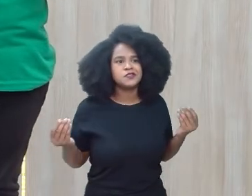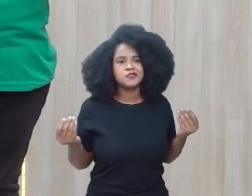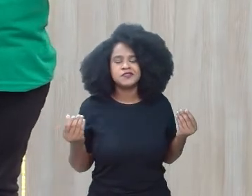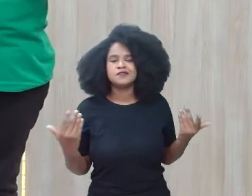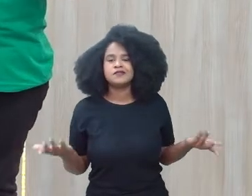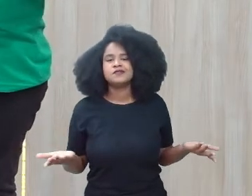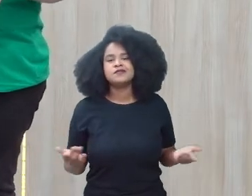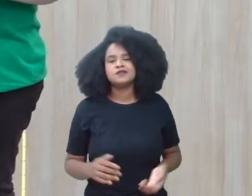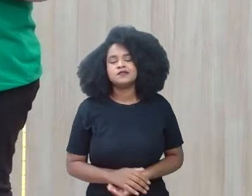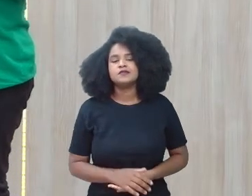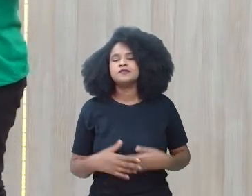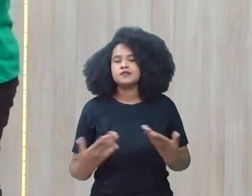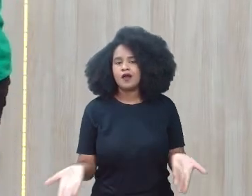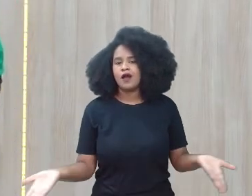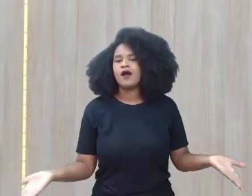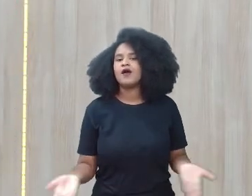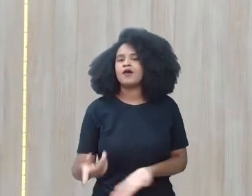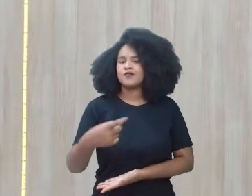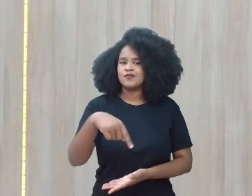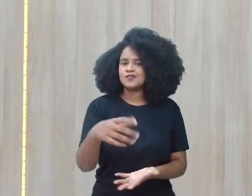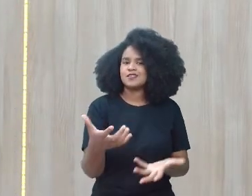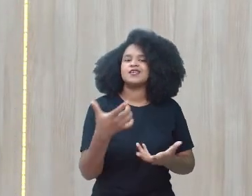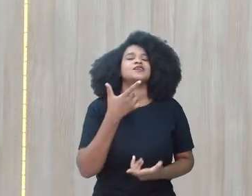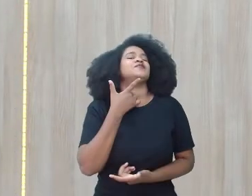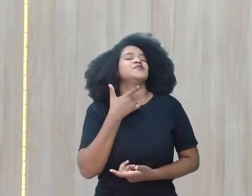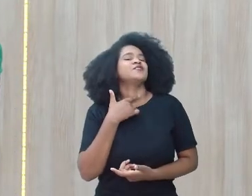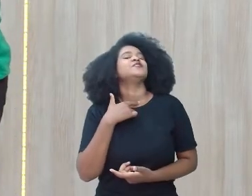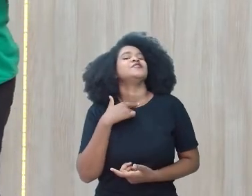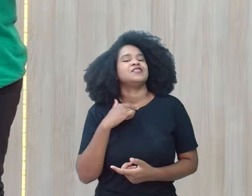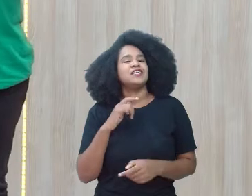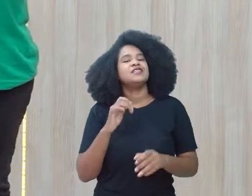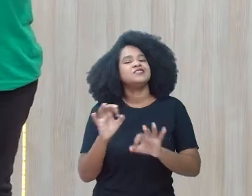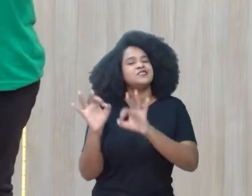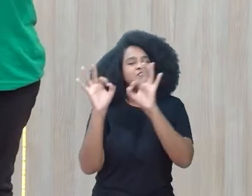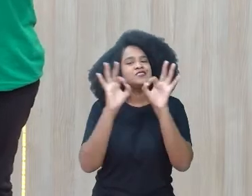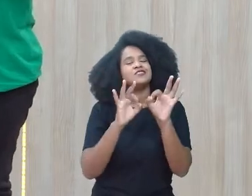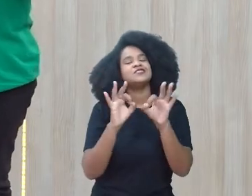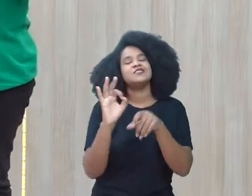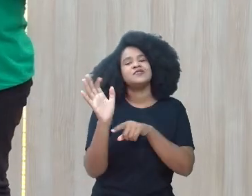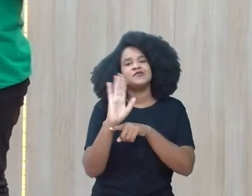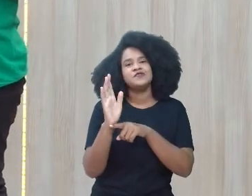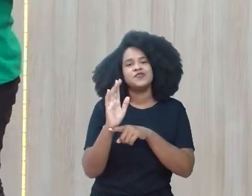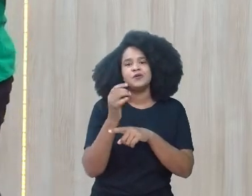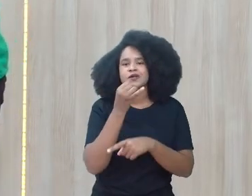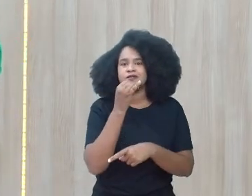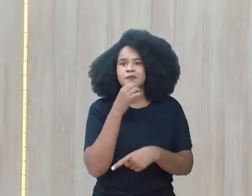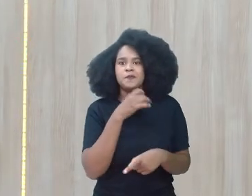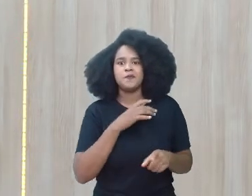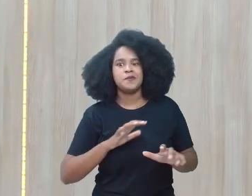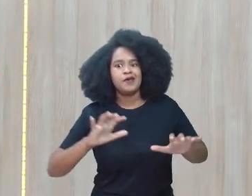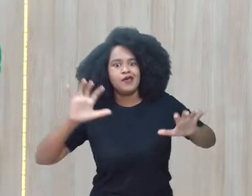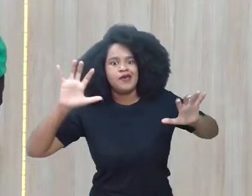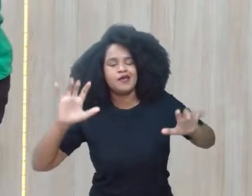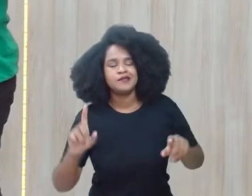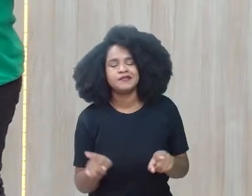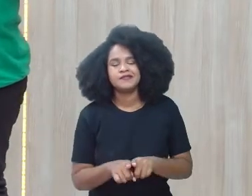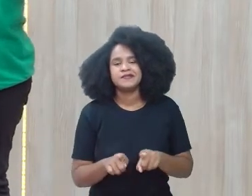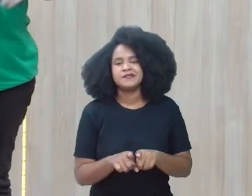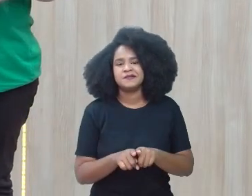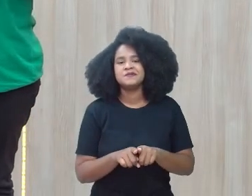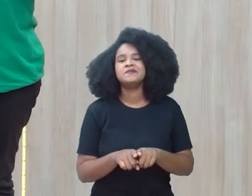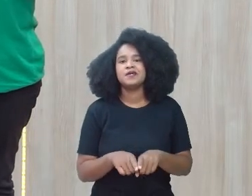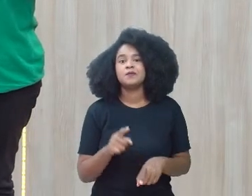vocês agora é realmente querer assistir filme de suspense, né, terror, porque vocês querem emoções mais